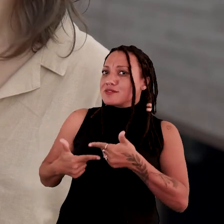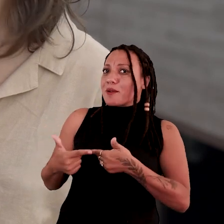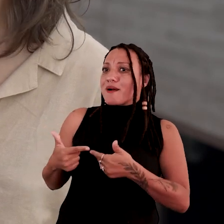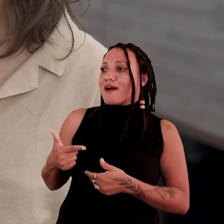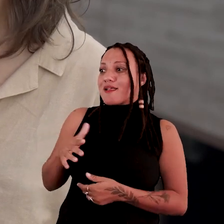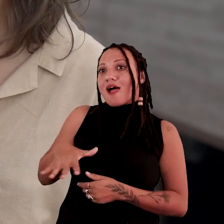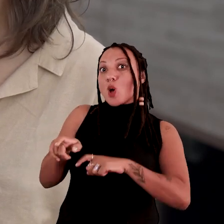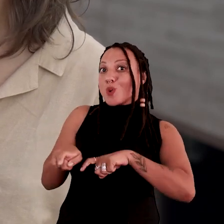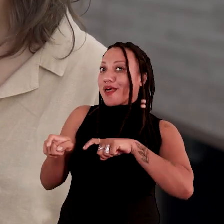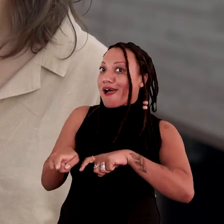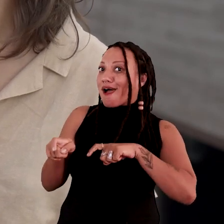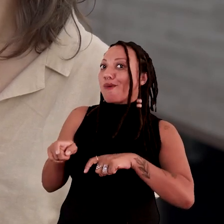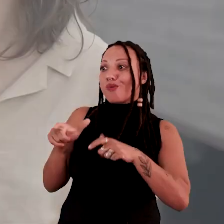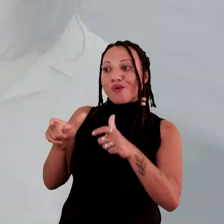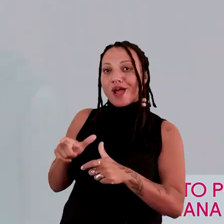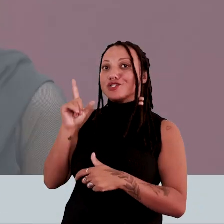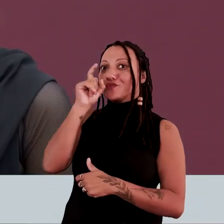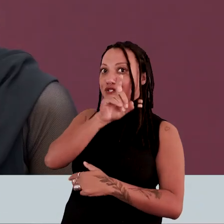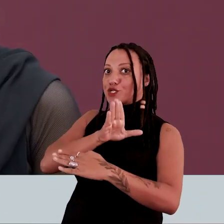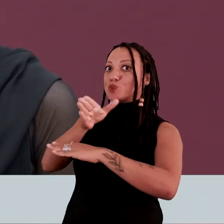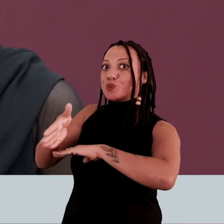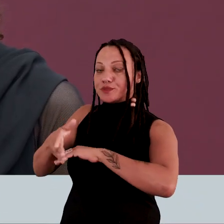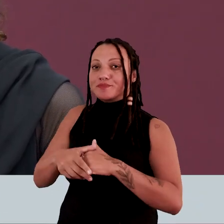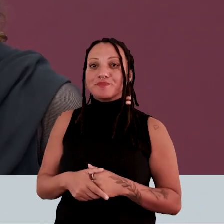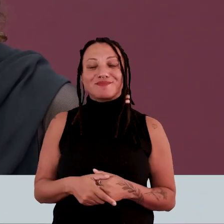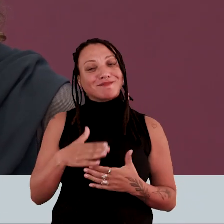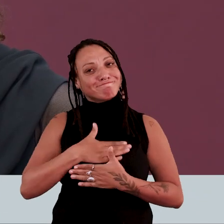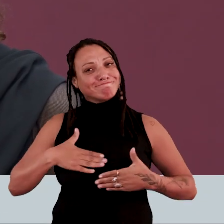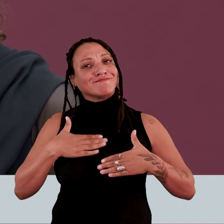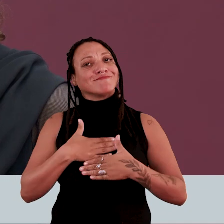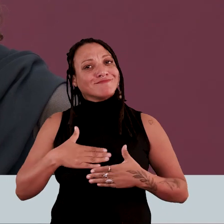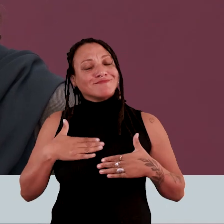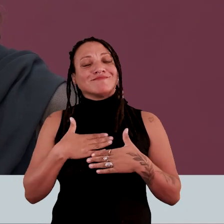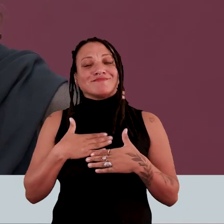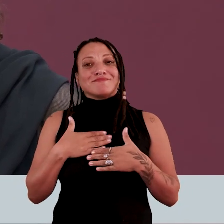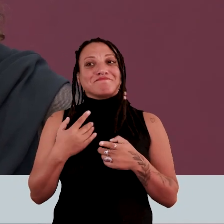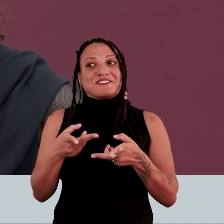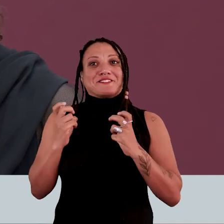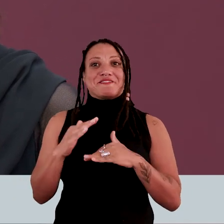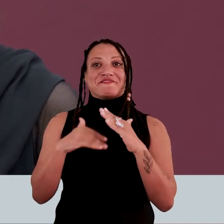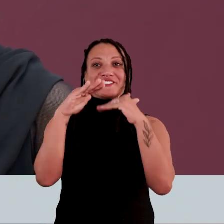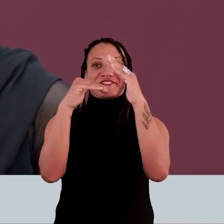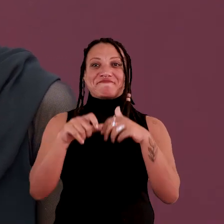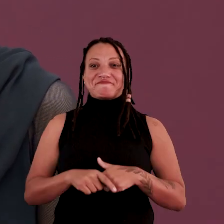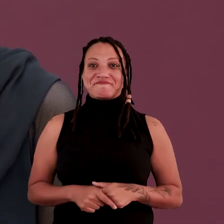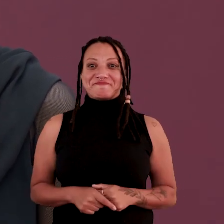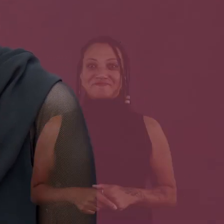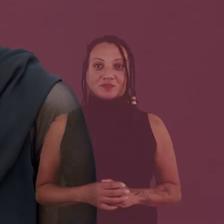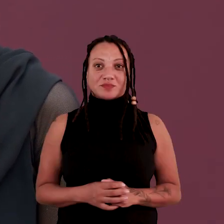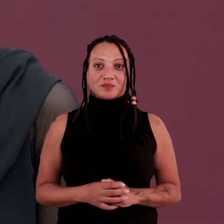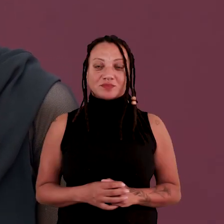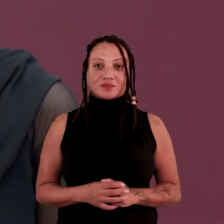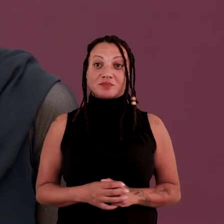gratificante também, né, perceber essa evolução. Eu sou Renato Pontello, sou arquiteto, urbanista, artista, faço parte da